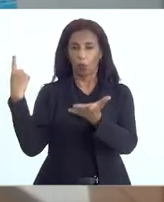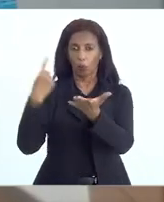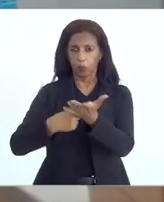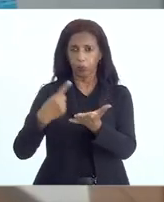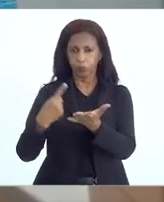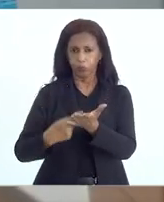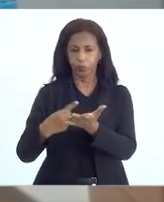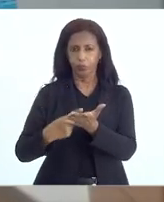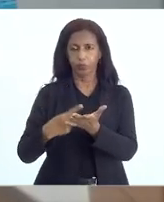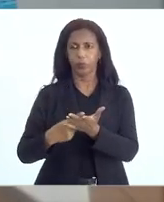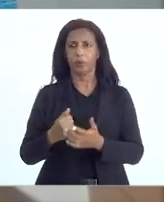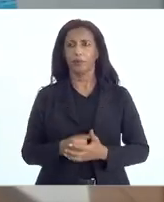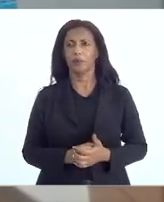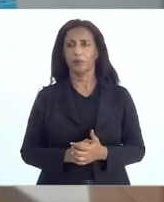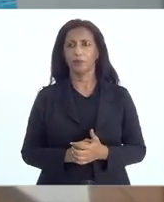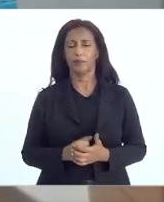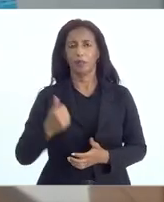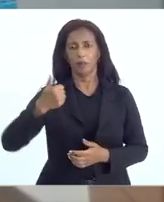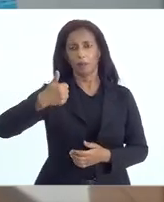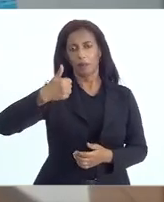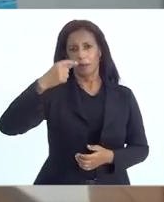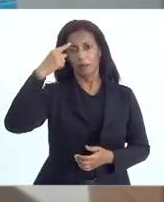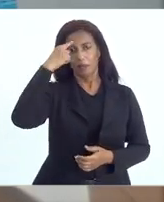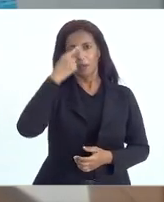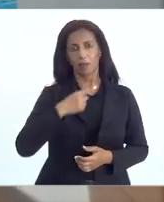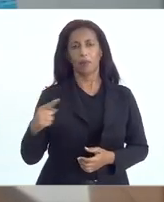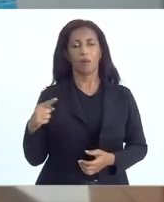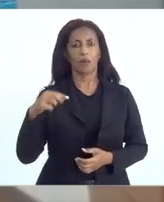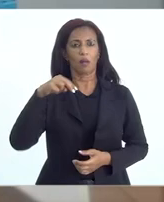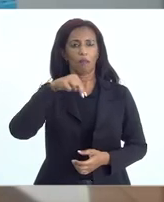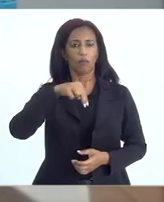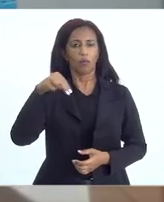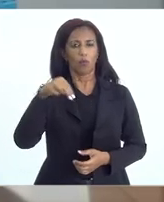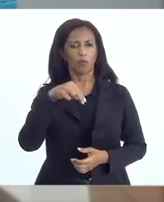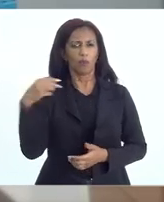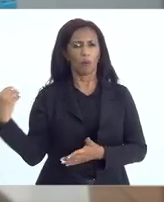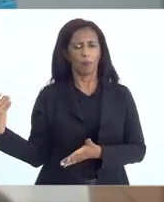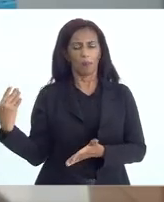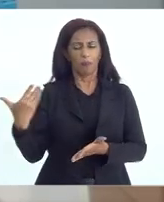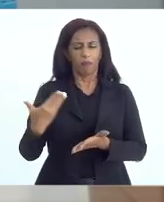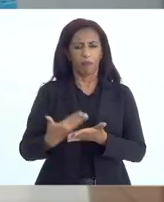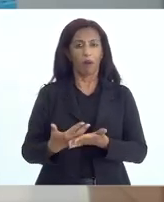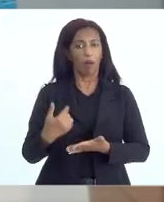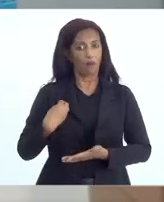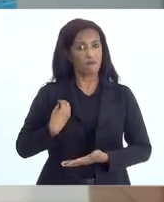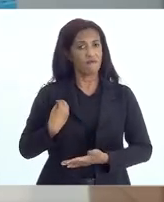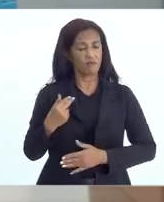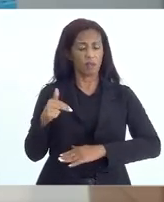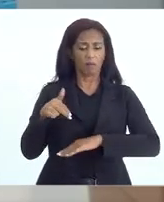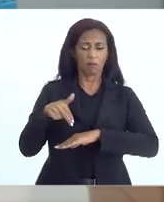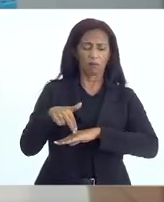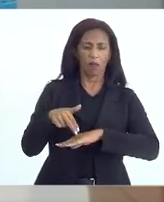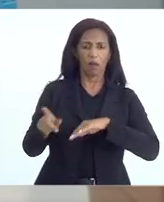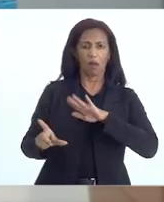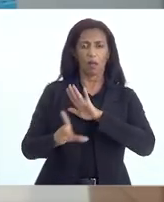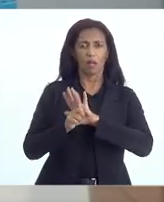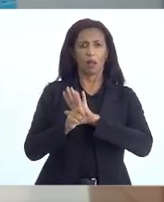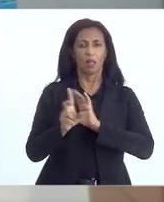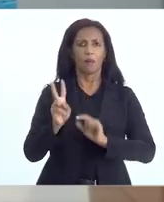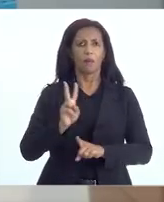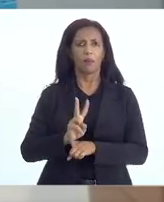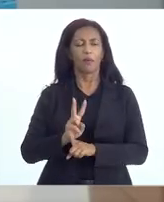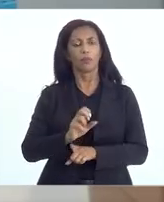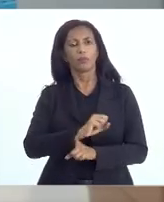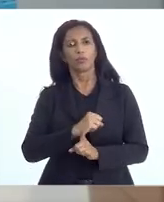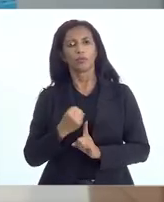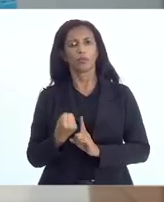comprometeu que na própria que não na primeira semana de Novembro ele vem trazer pessoalmente a lei de proteção social